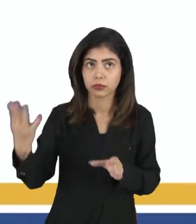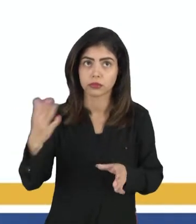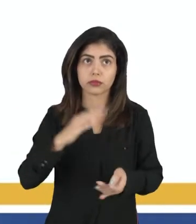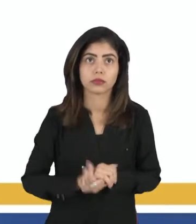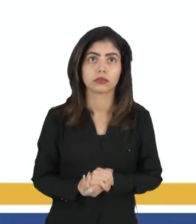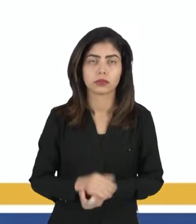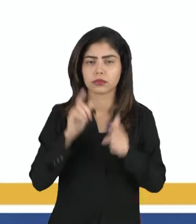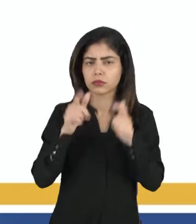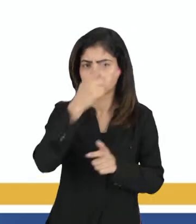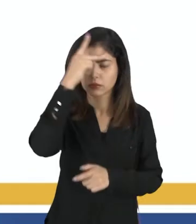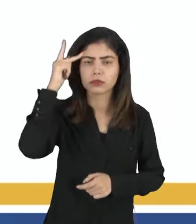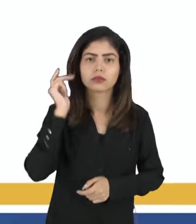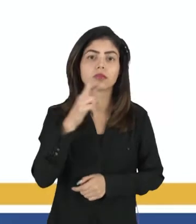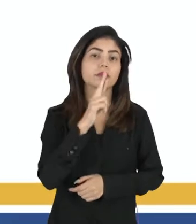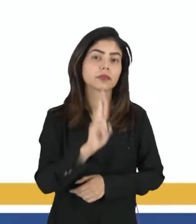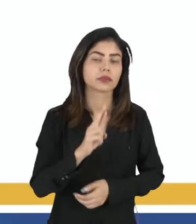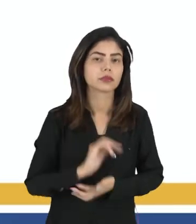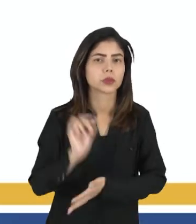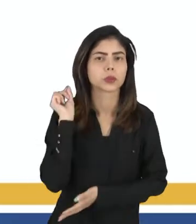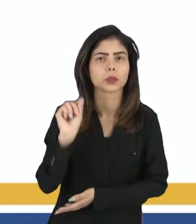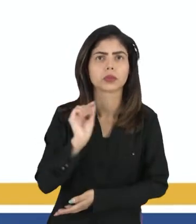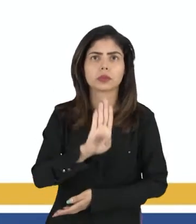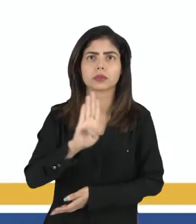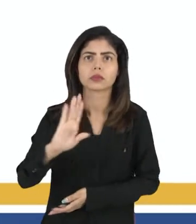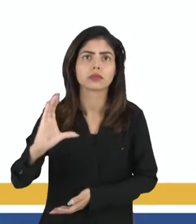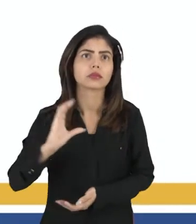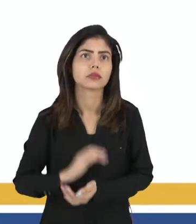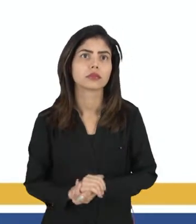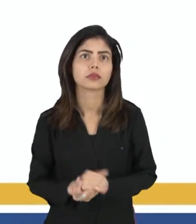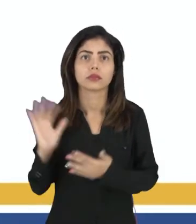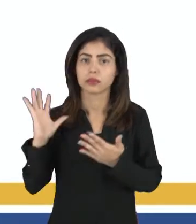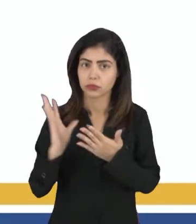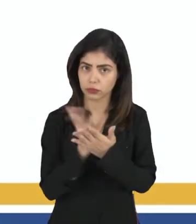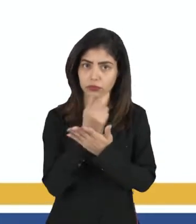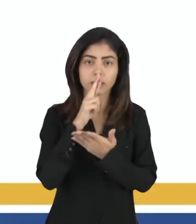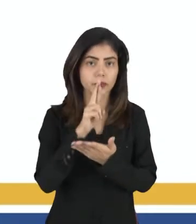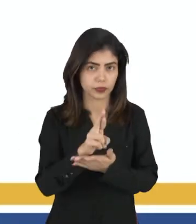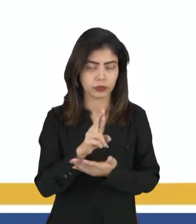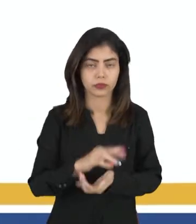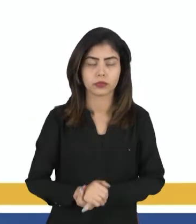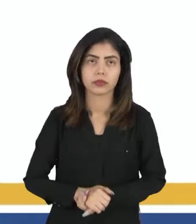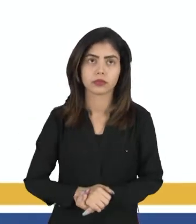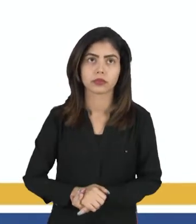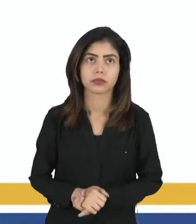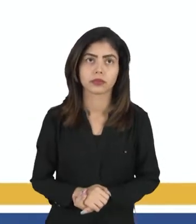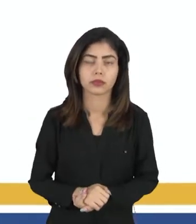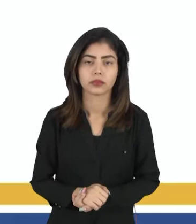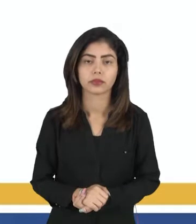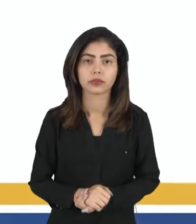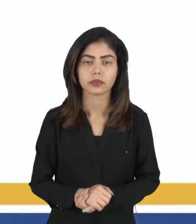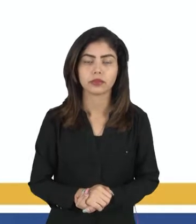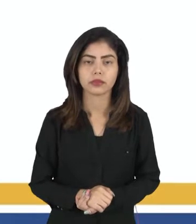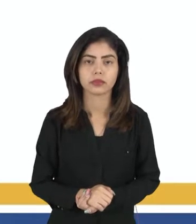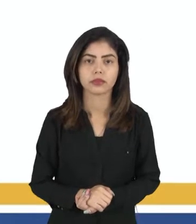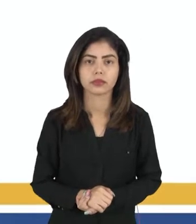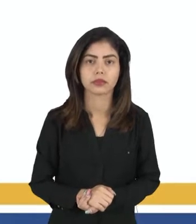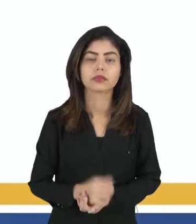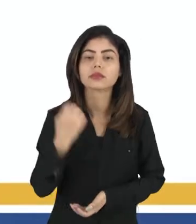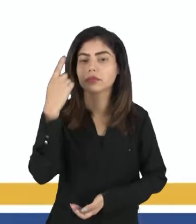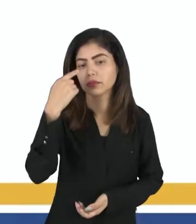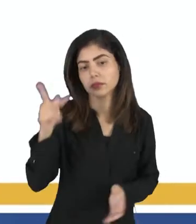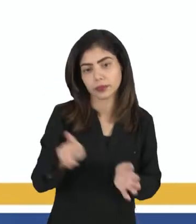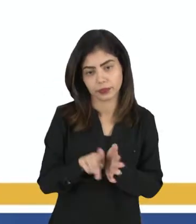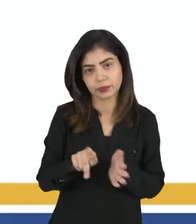né? Onde as pessoas responderam. O que a BBC fez? Recolheu essas respostas, né? Em língua